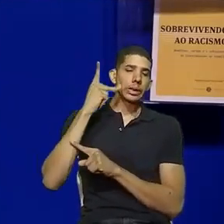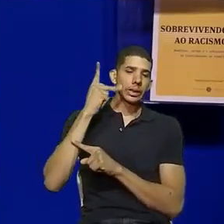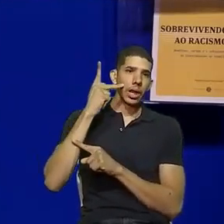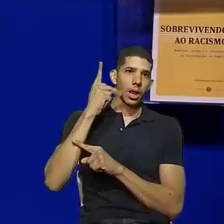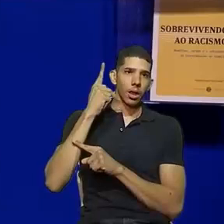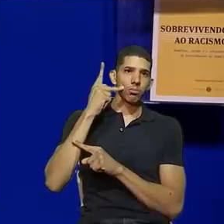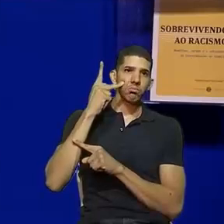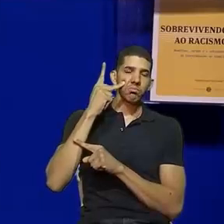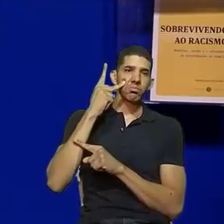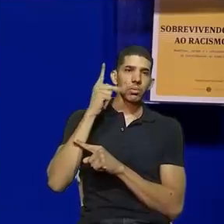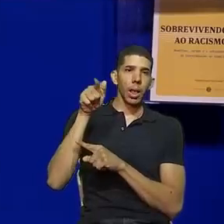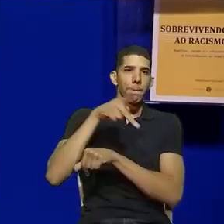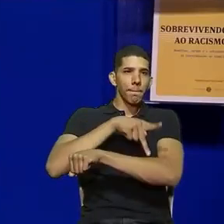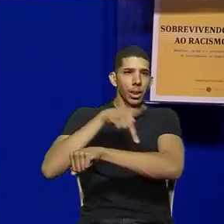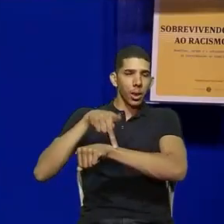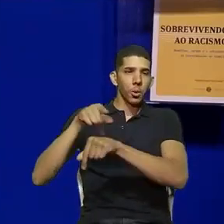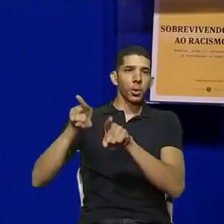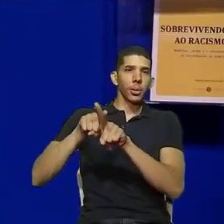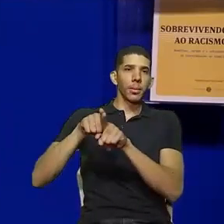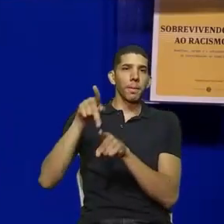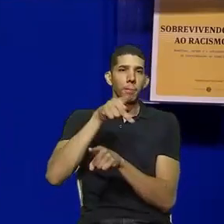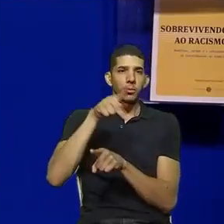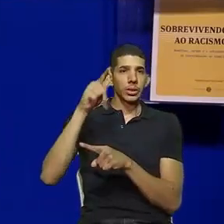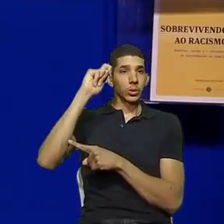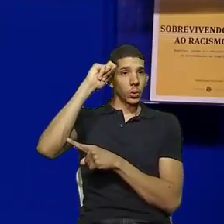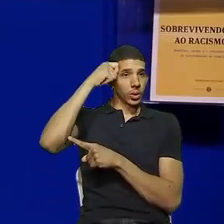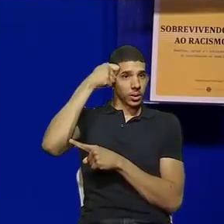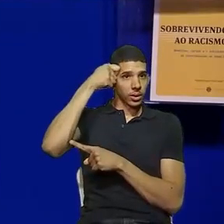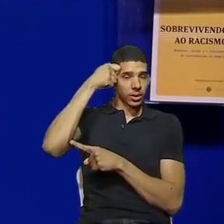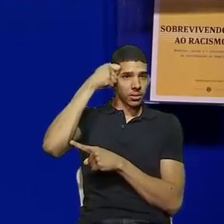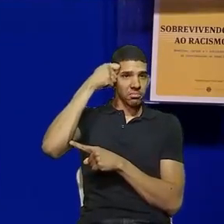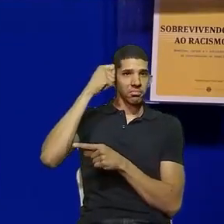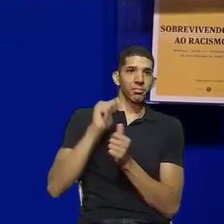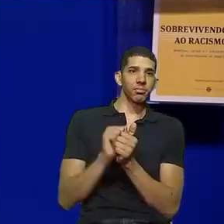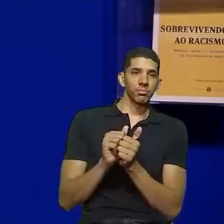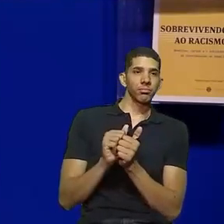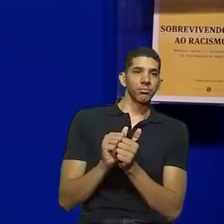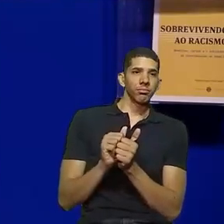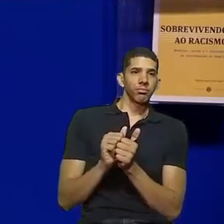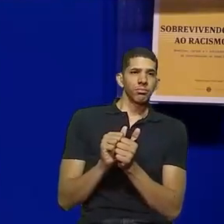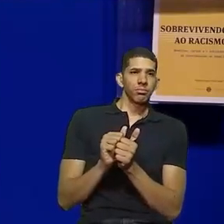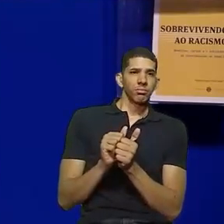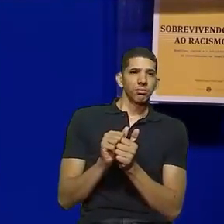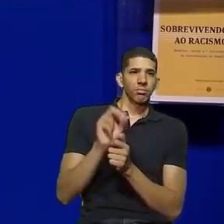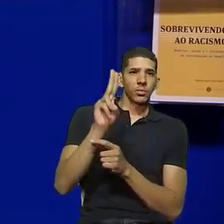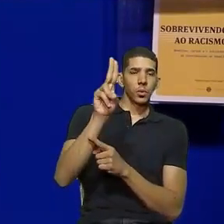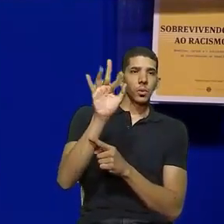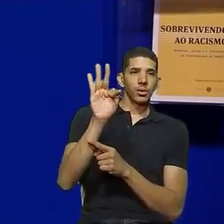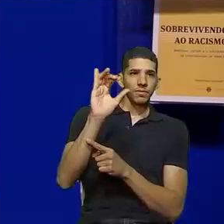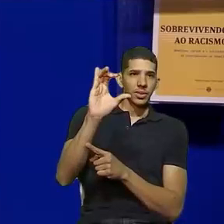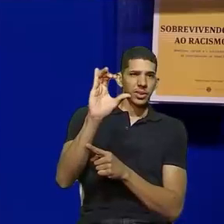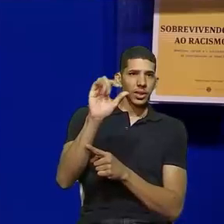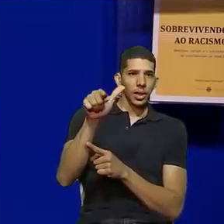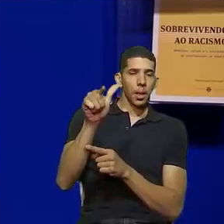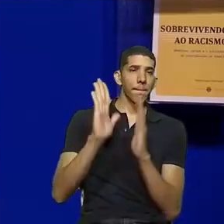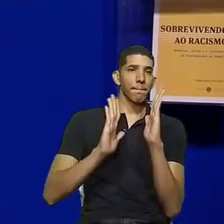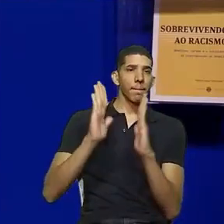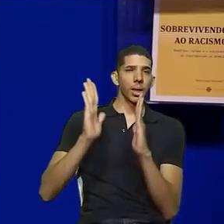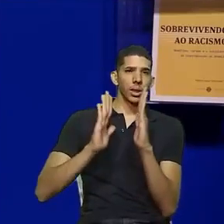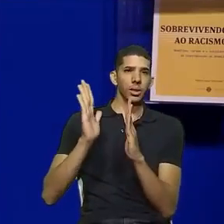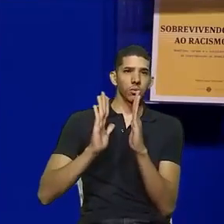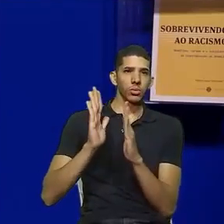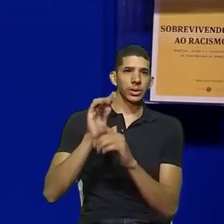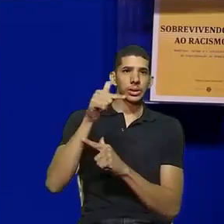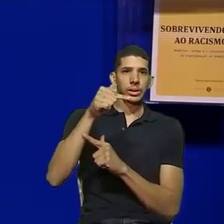Era uma das poucas professoras negras que tinha na UFC, na década de 80, na década de 90, quando eu fiz a minha graduação. E